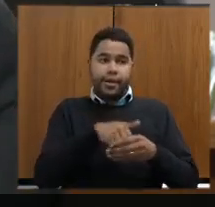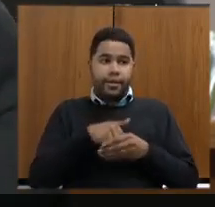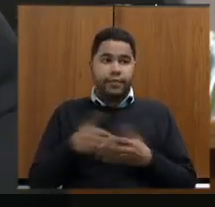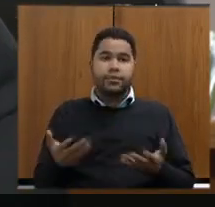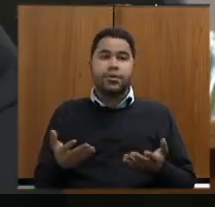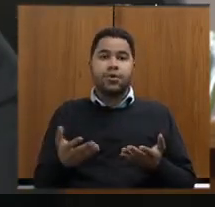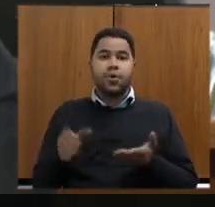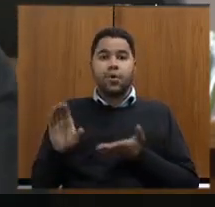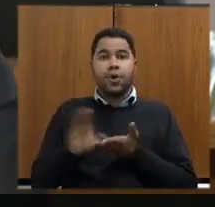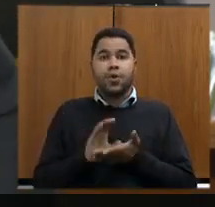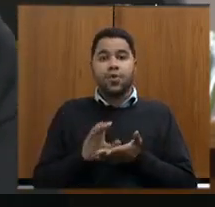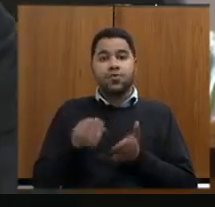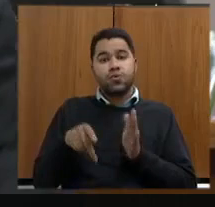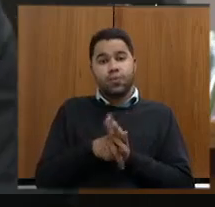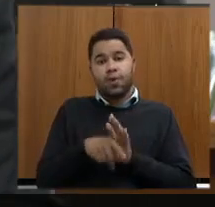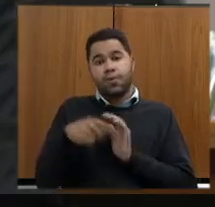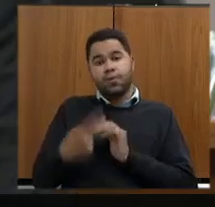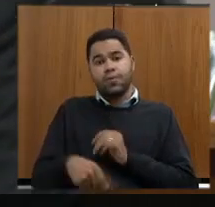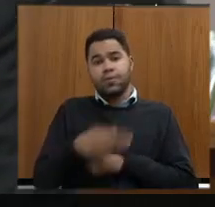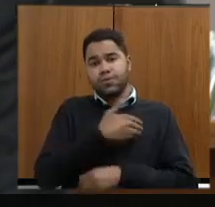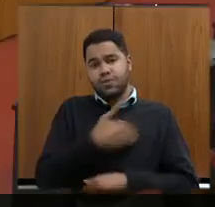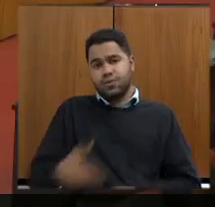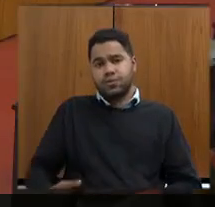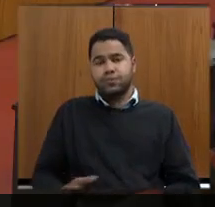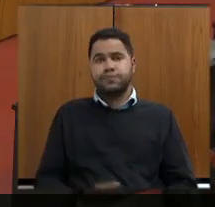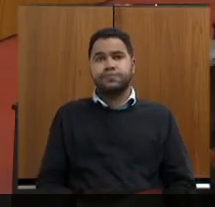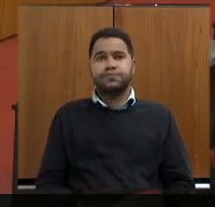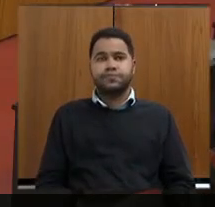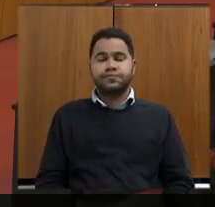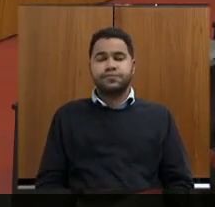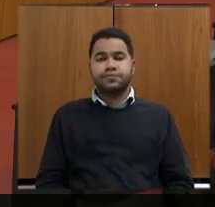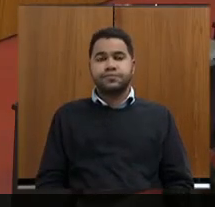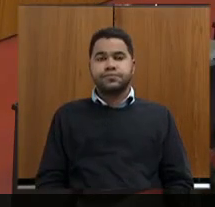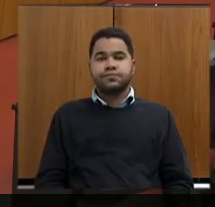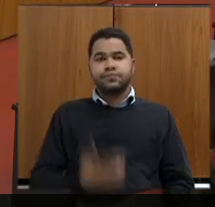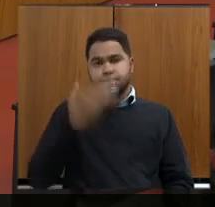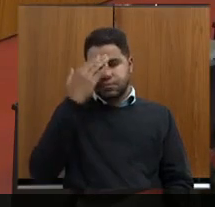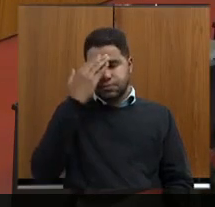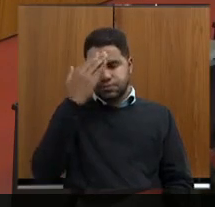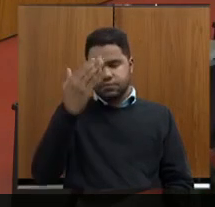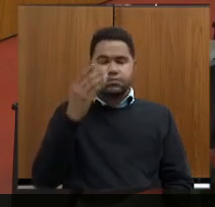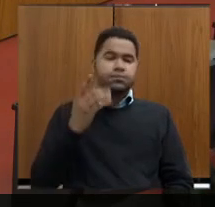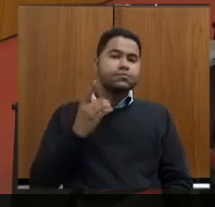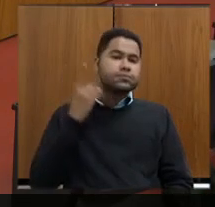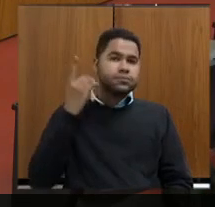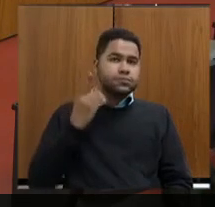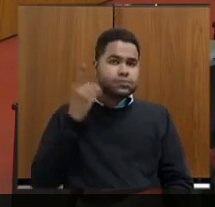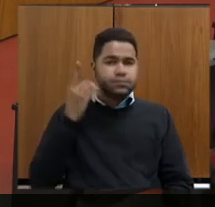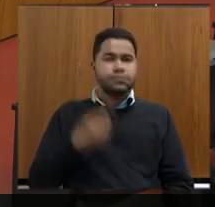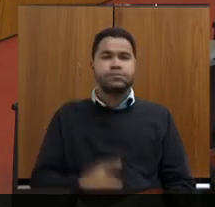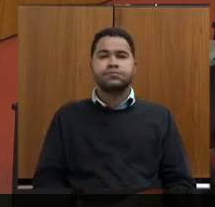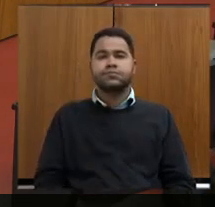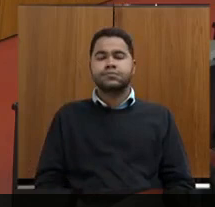recurso do Estado bom obrigada Deputado